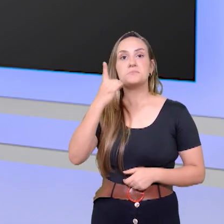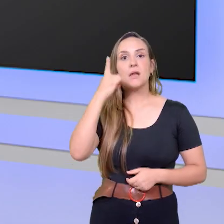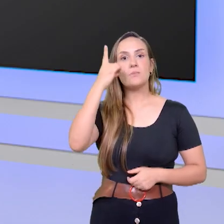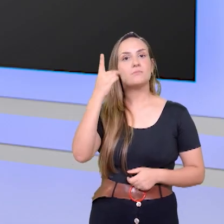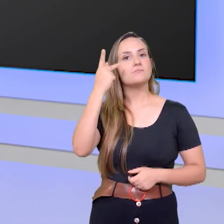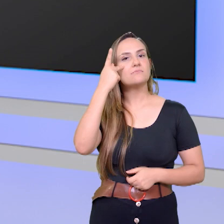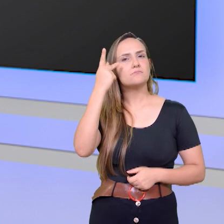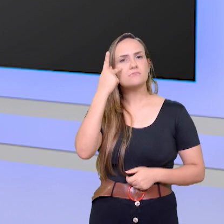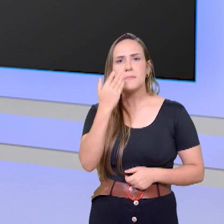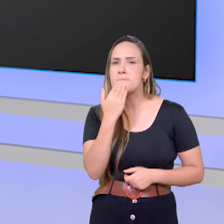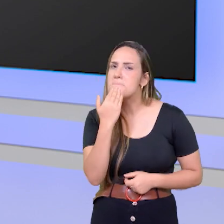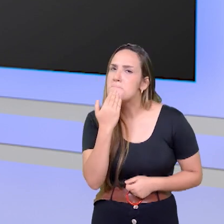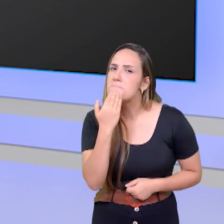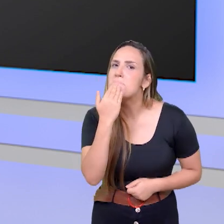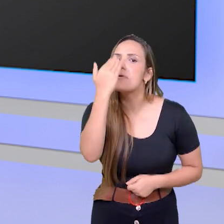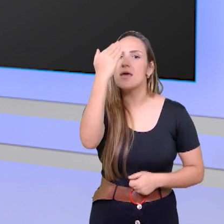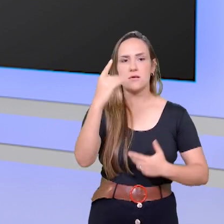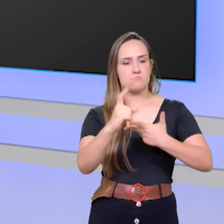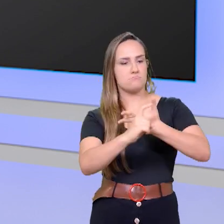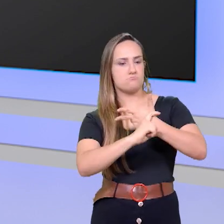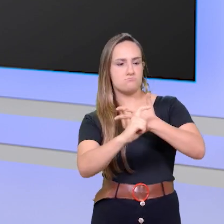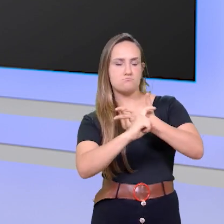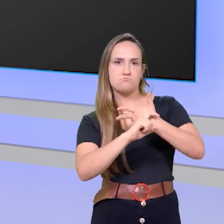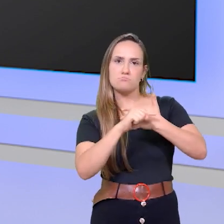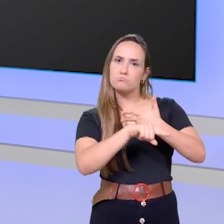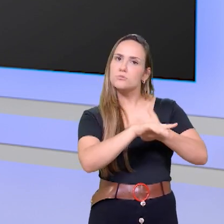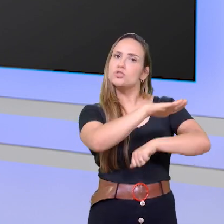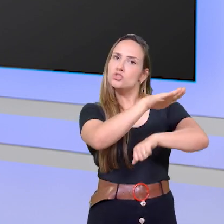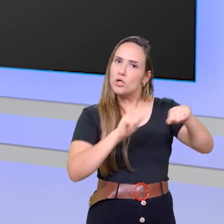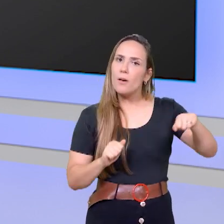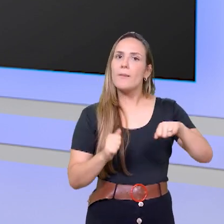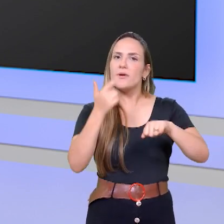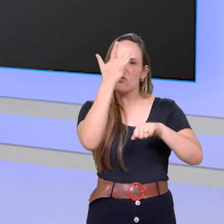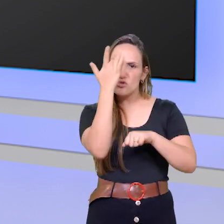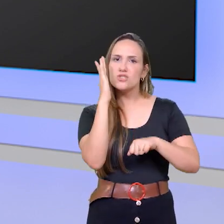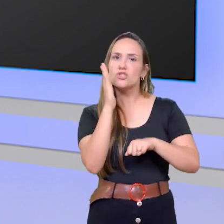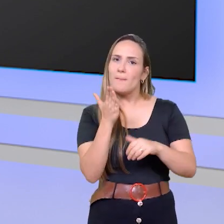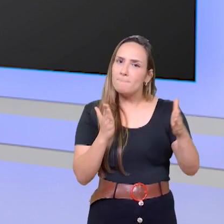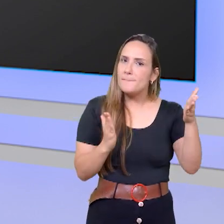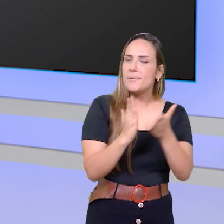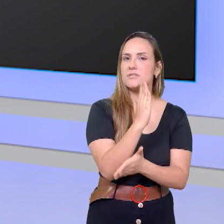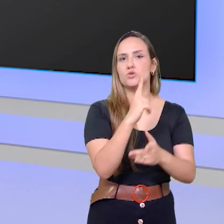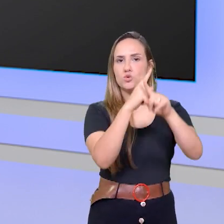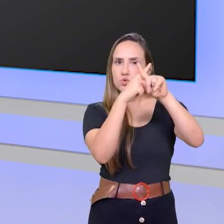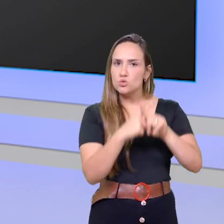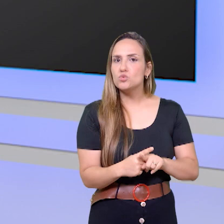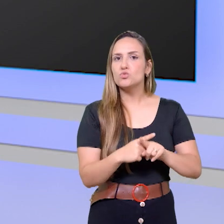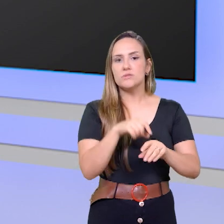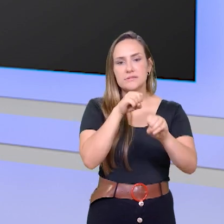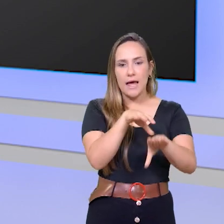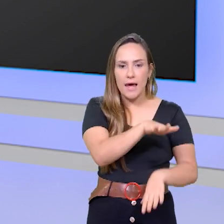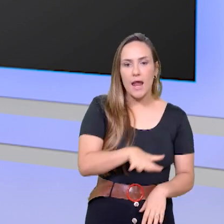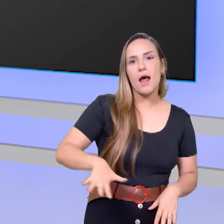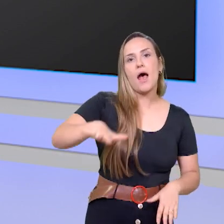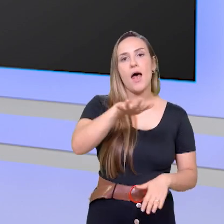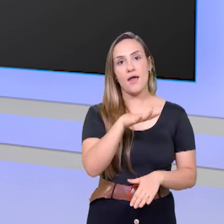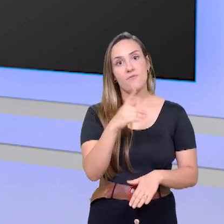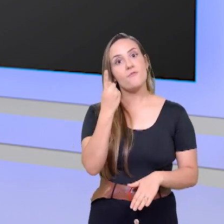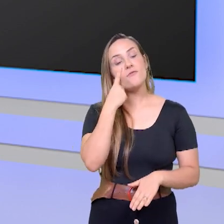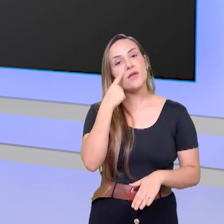O deputado Pedro Kemp reivindica ao Executivo a convocação dos aprovados na